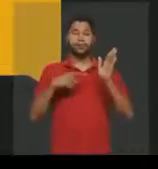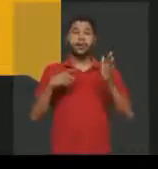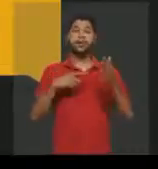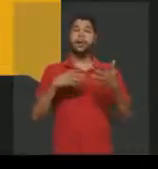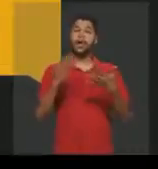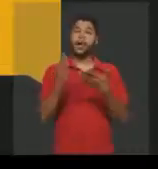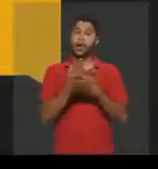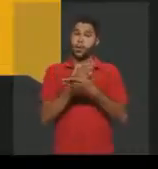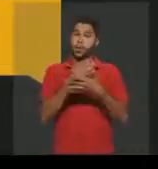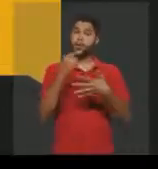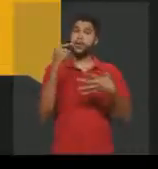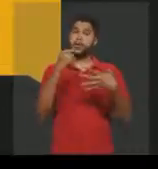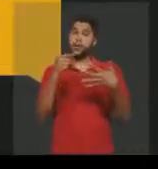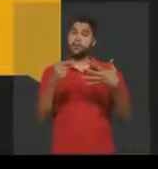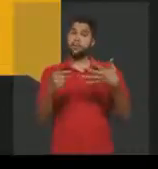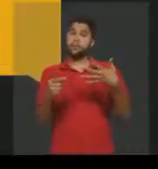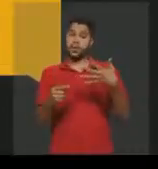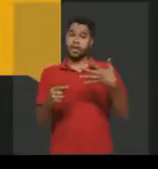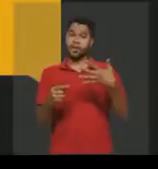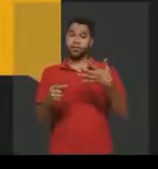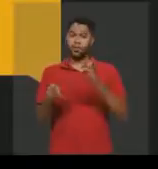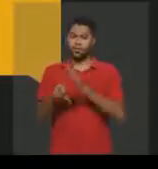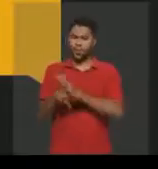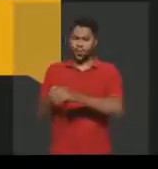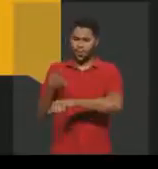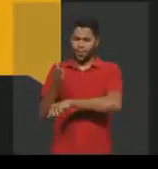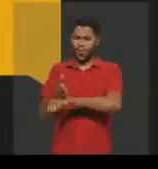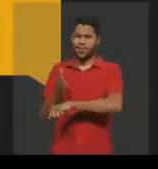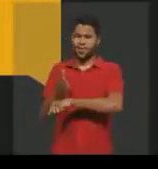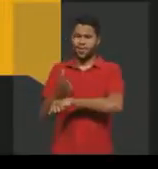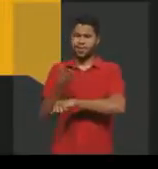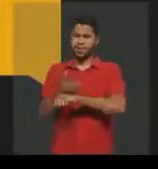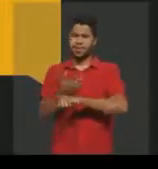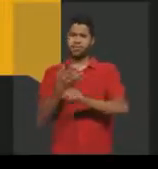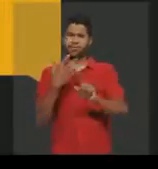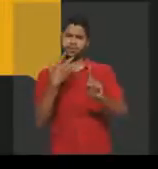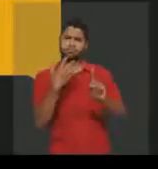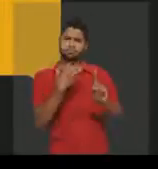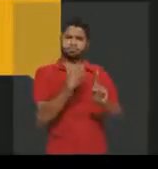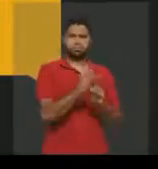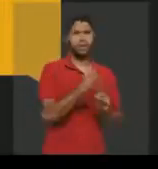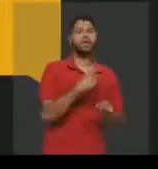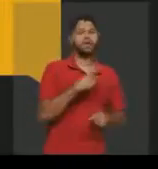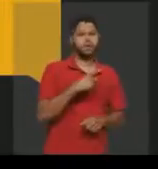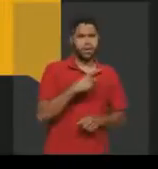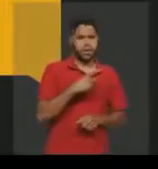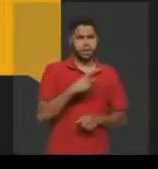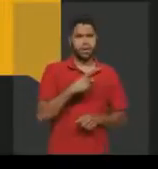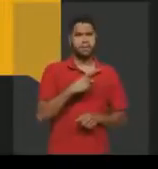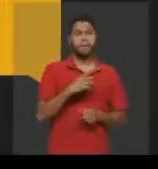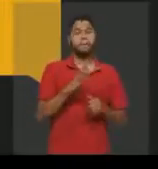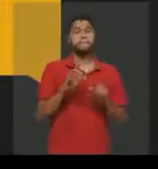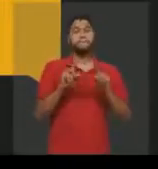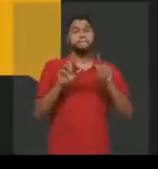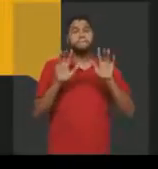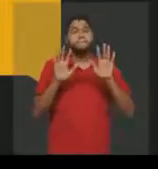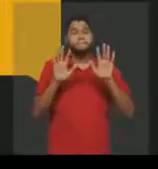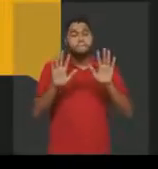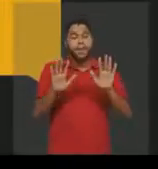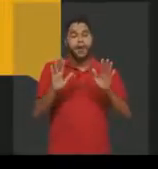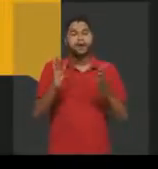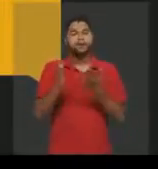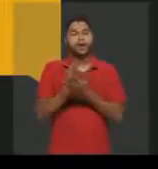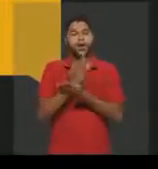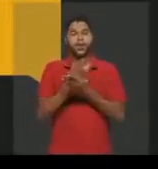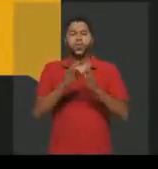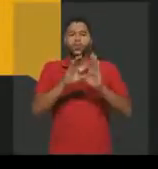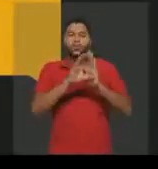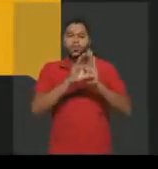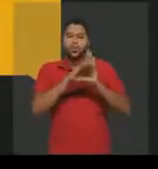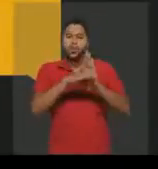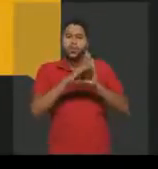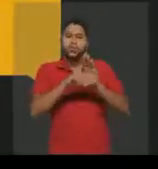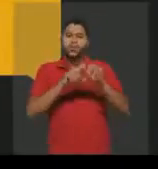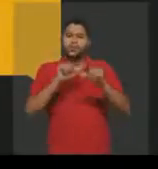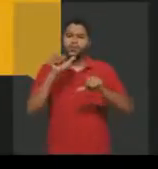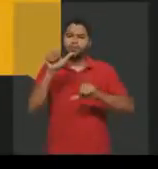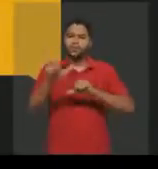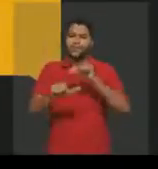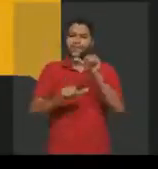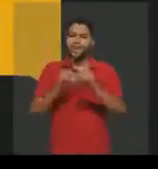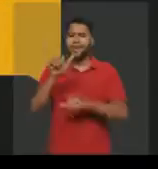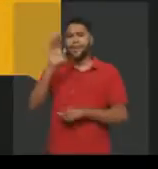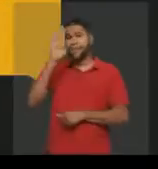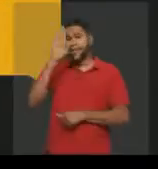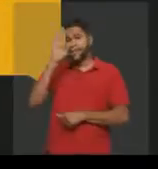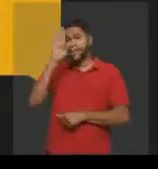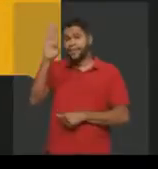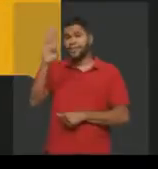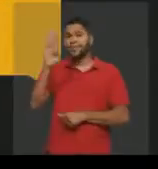elementos modernistas. Mas vocês vão perceber aqui durante a aula que alguns conceitos serão modificados, principalmente